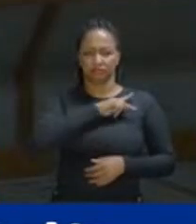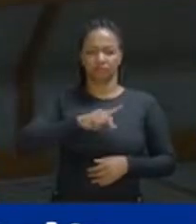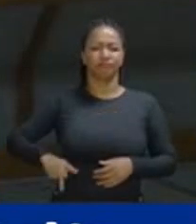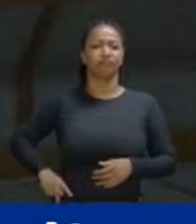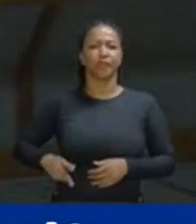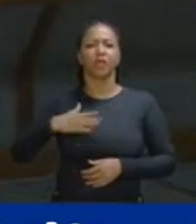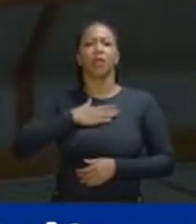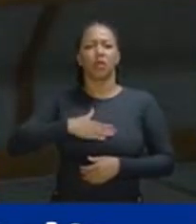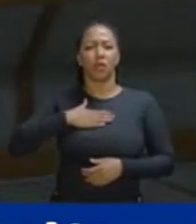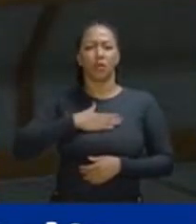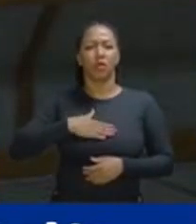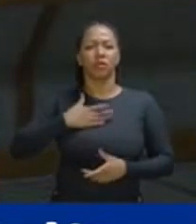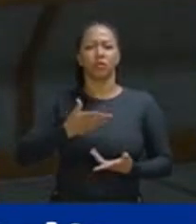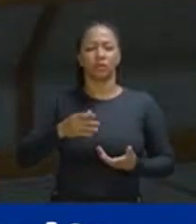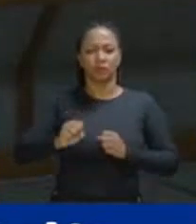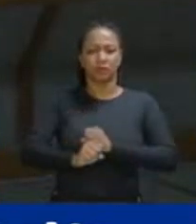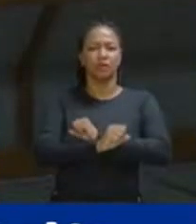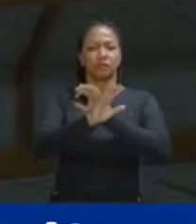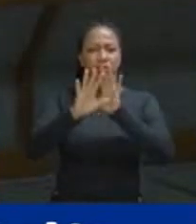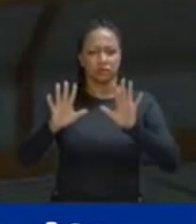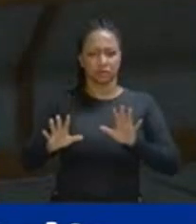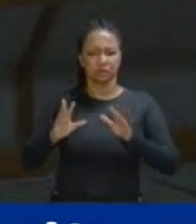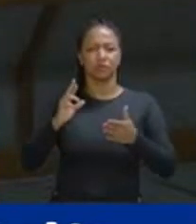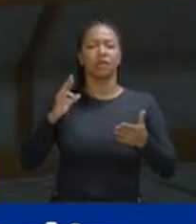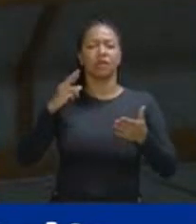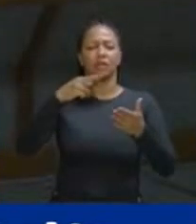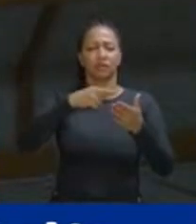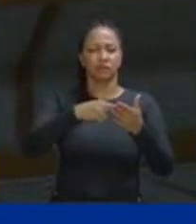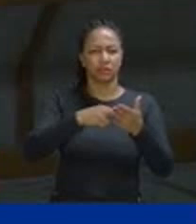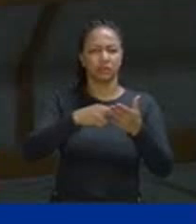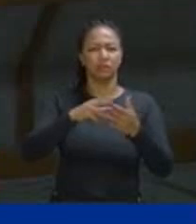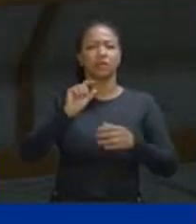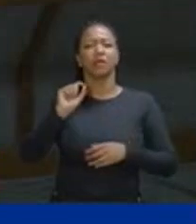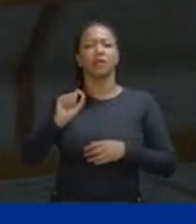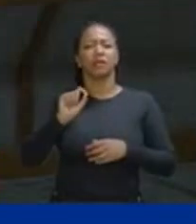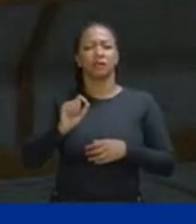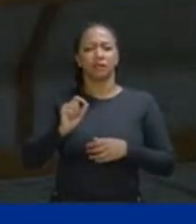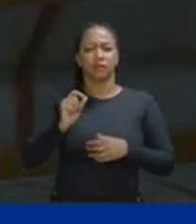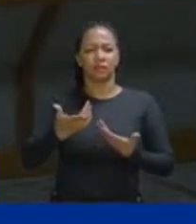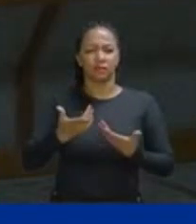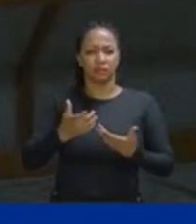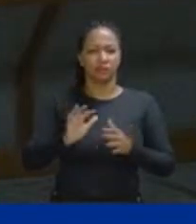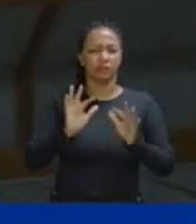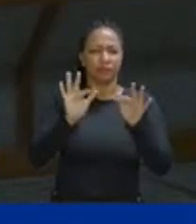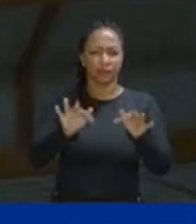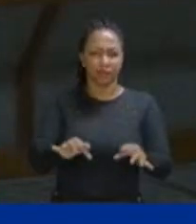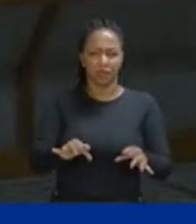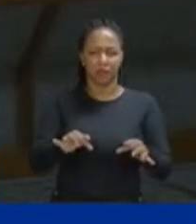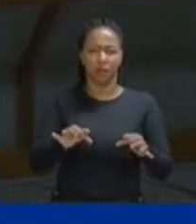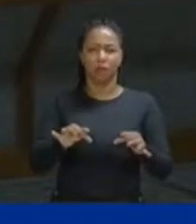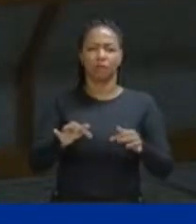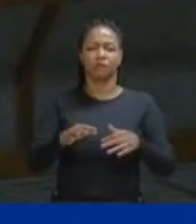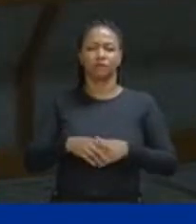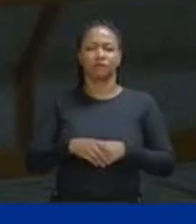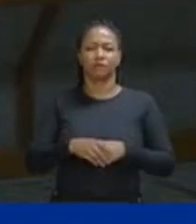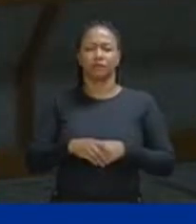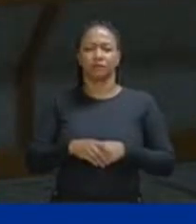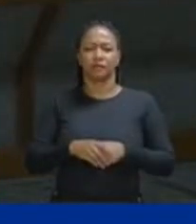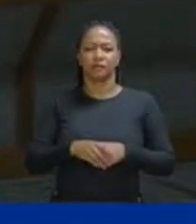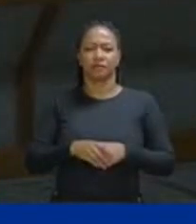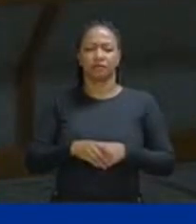Presidente, eu gostaria apenas Foco na mesa da lateral esquerda, com a palavra juíza Tina Souza. Quanto ao finalzinho ali do